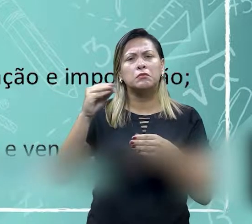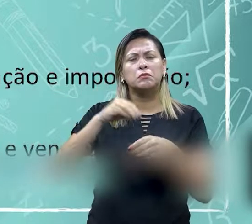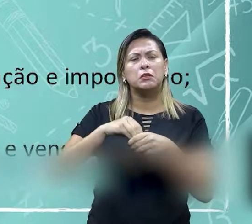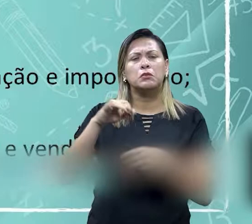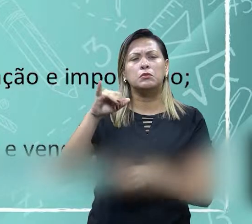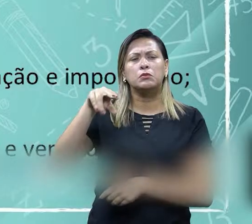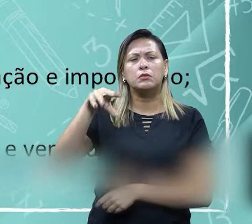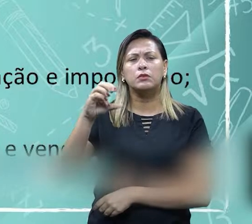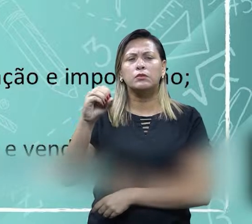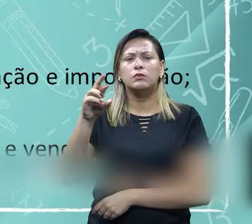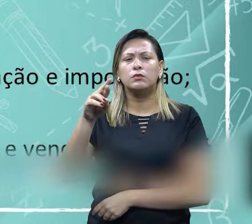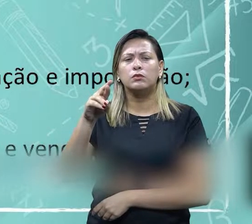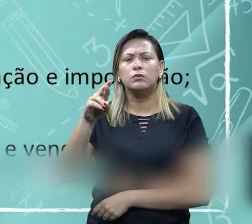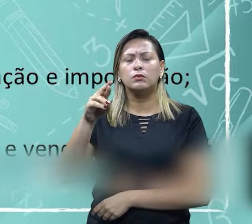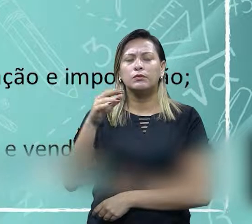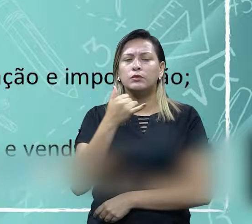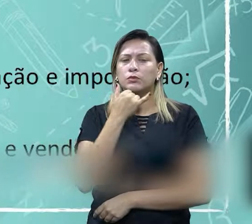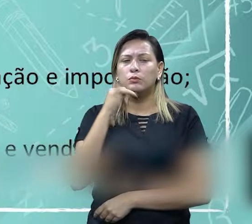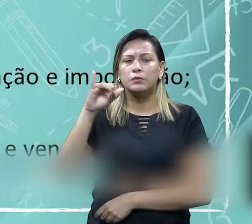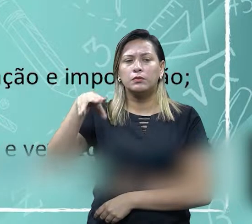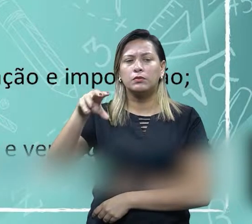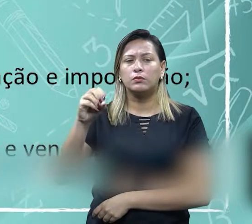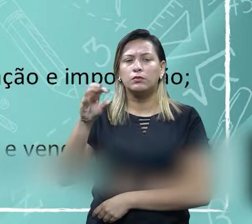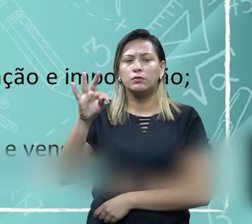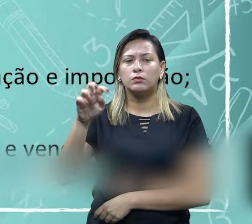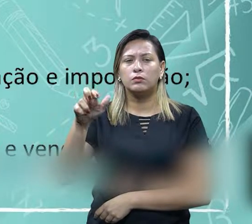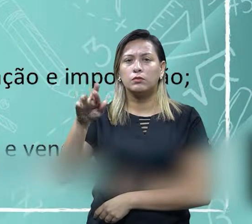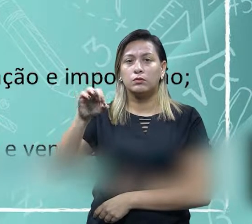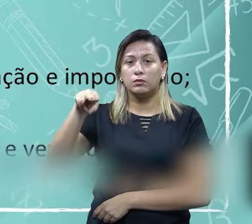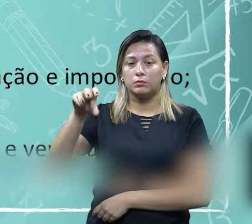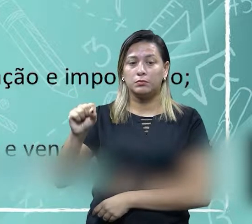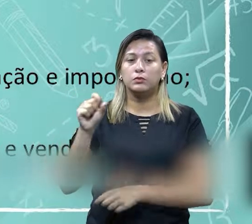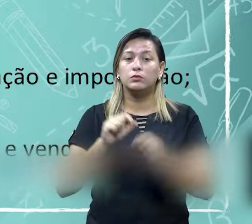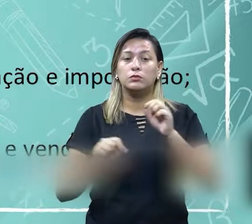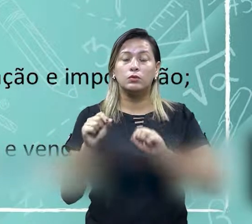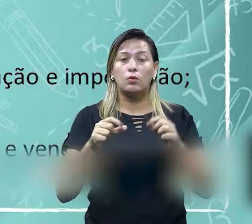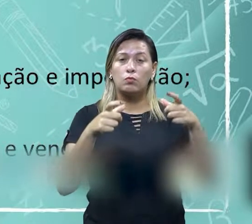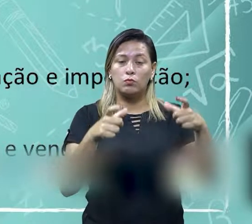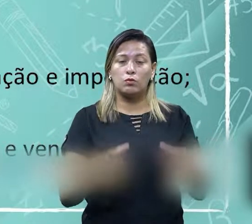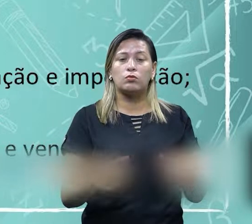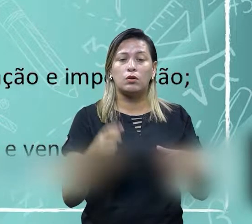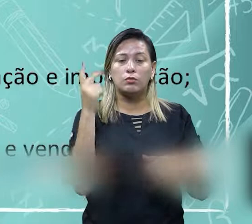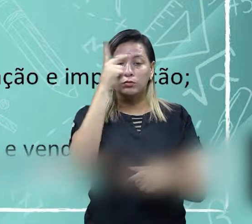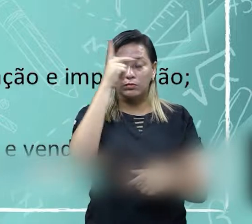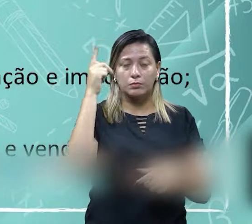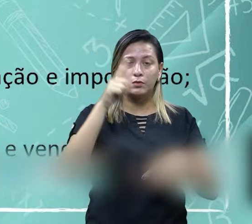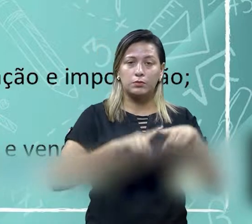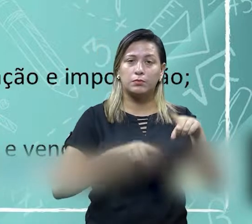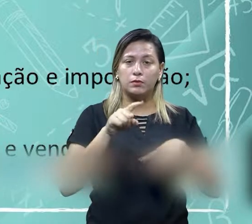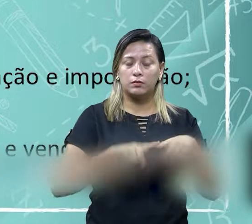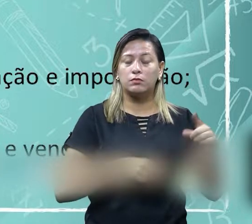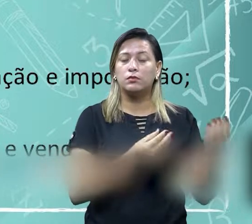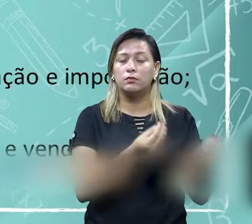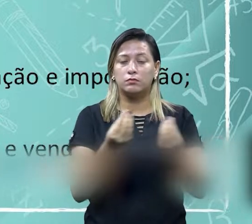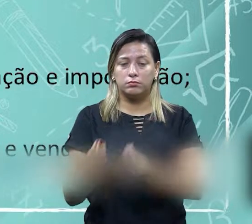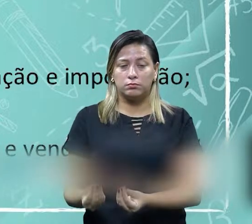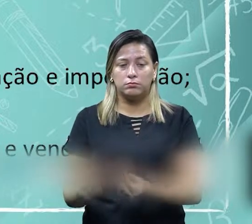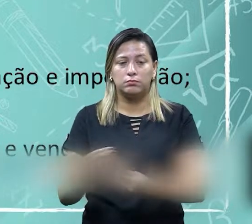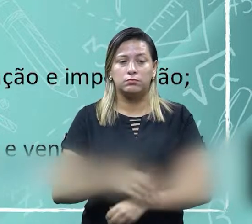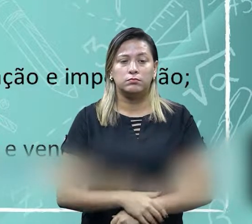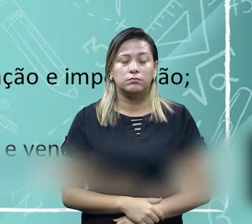bom? Primeiro, o local onde o exportador deve entregar a mercadoria, né? Primeiro ponto. Então,